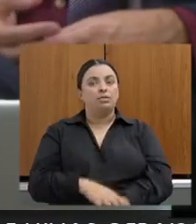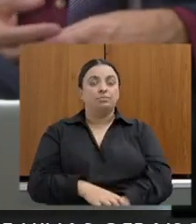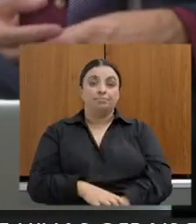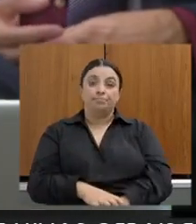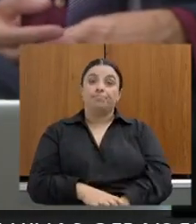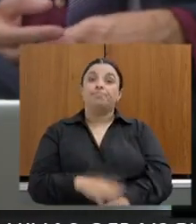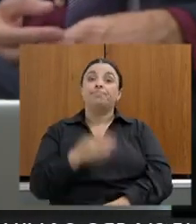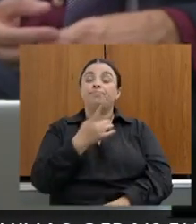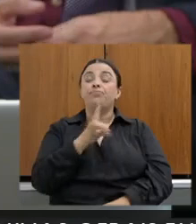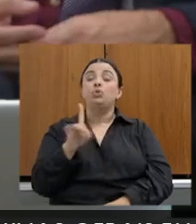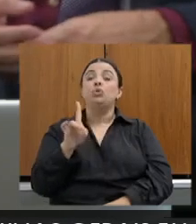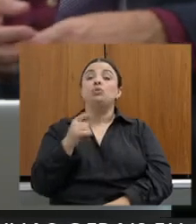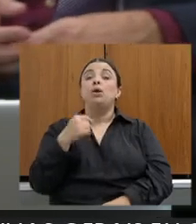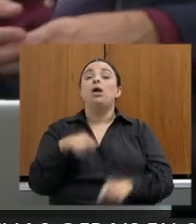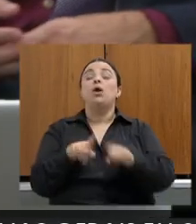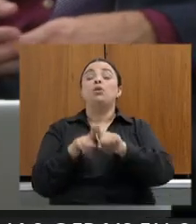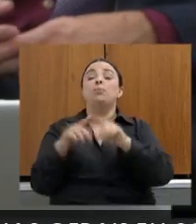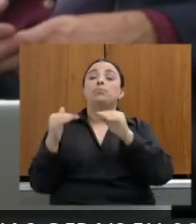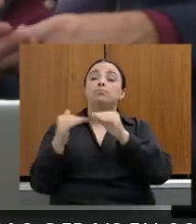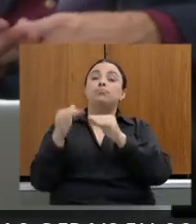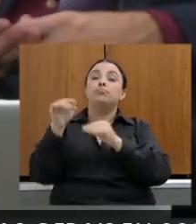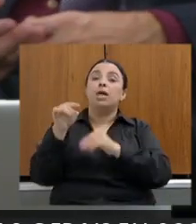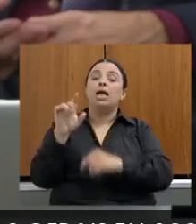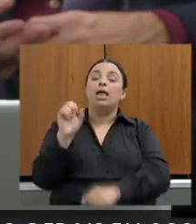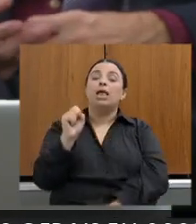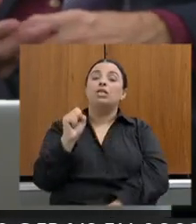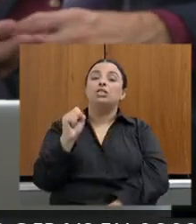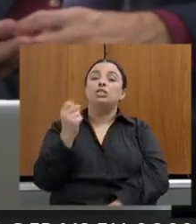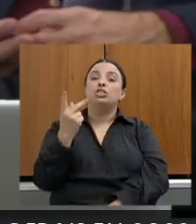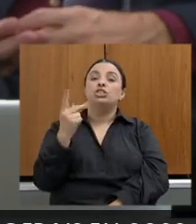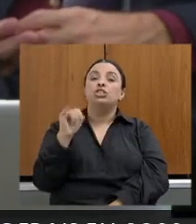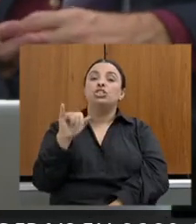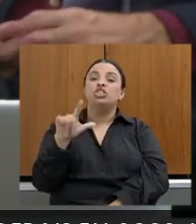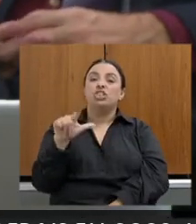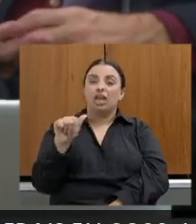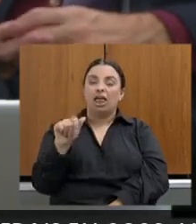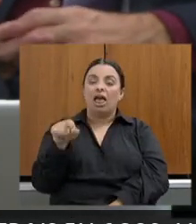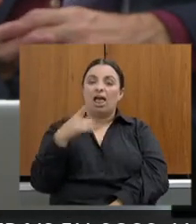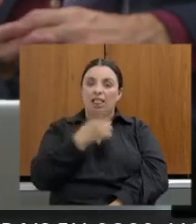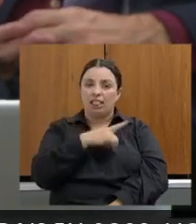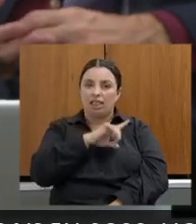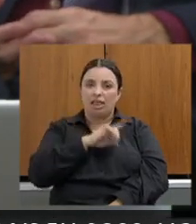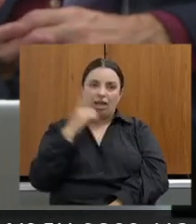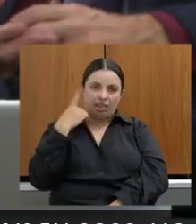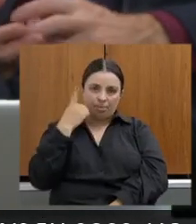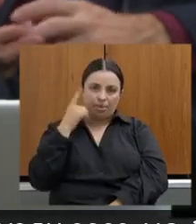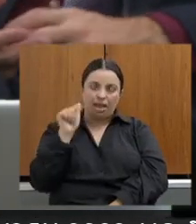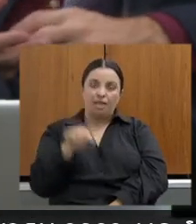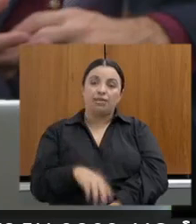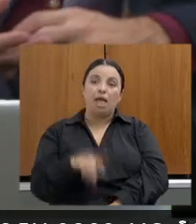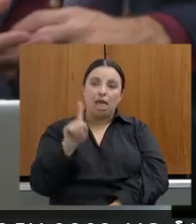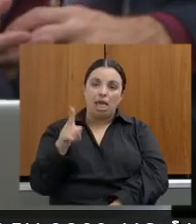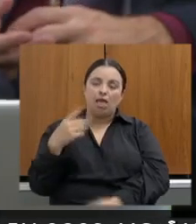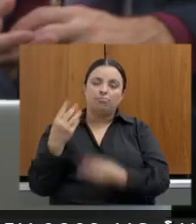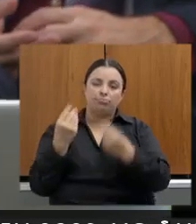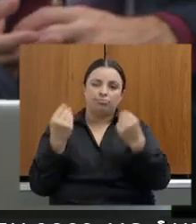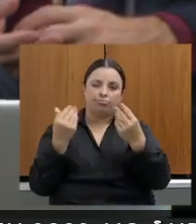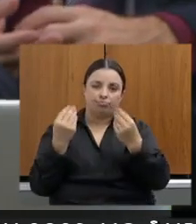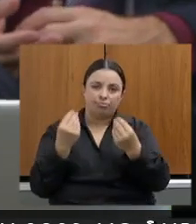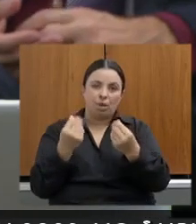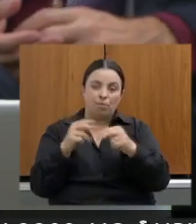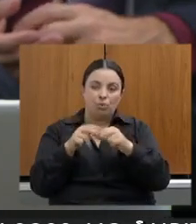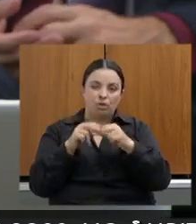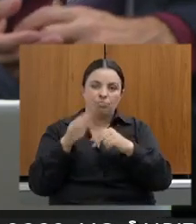por fim eu faço o couro aqui as falas da deputada delegada Sheila ela pela perspicácia experiência em quando delegada de polícia